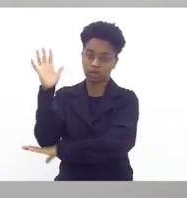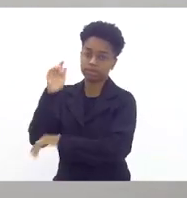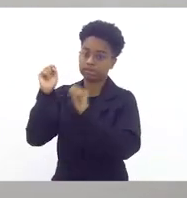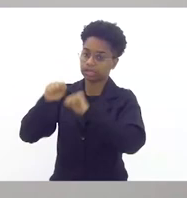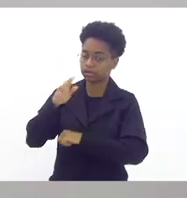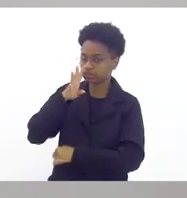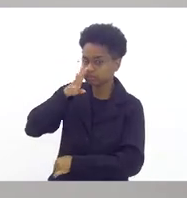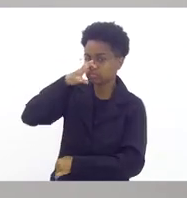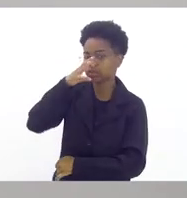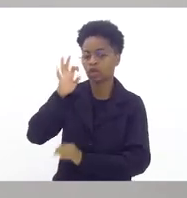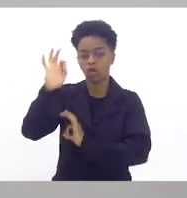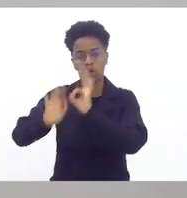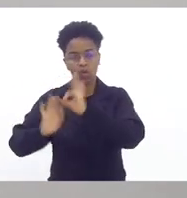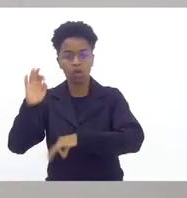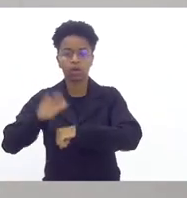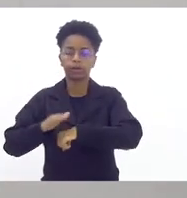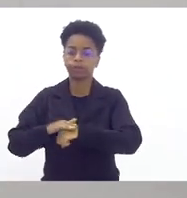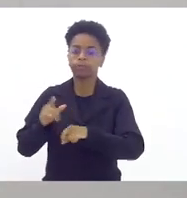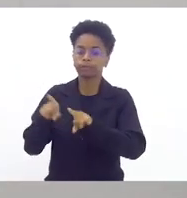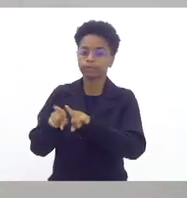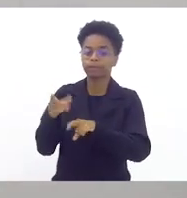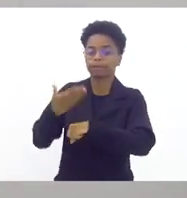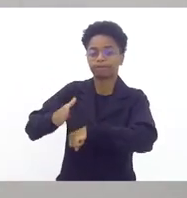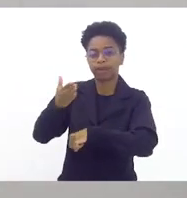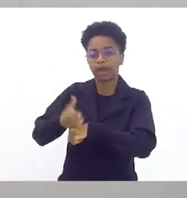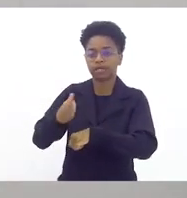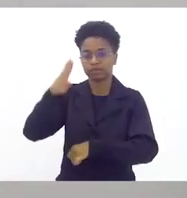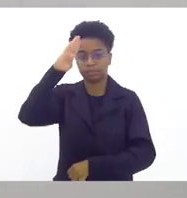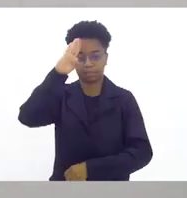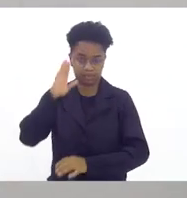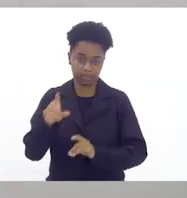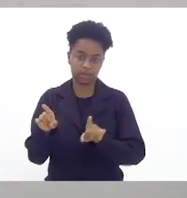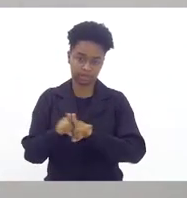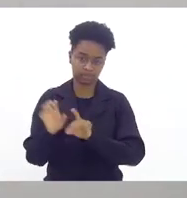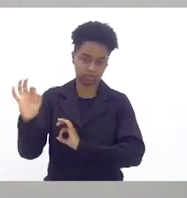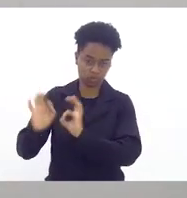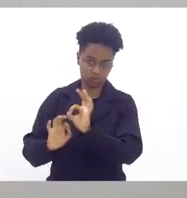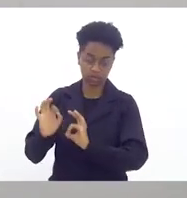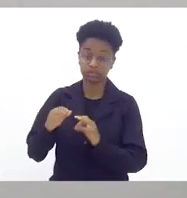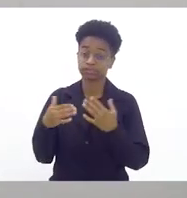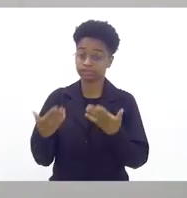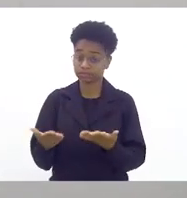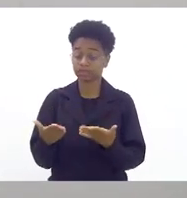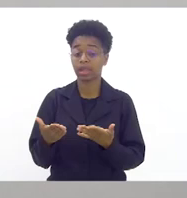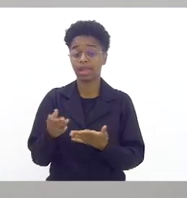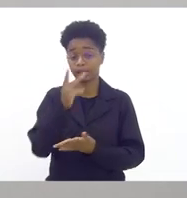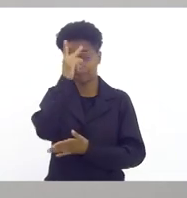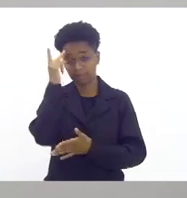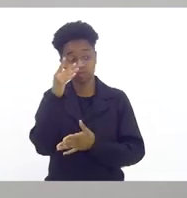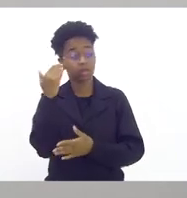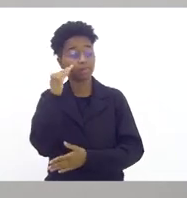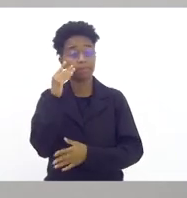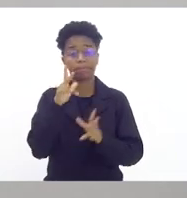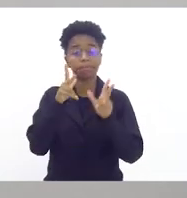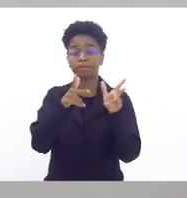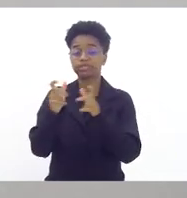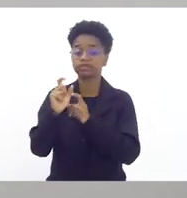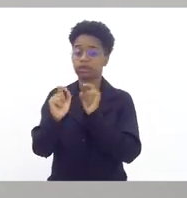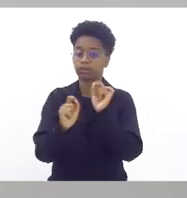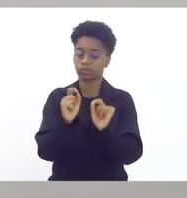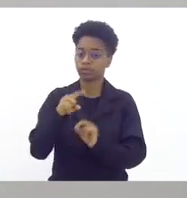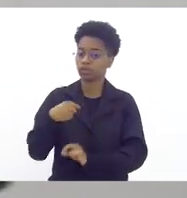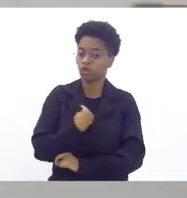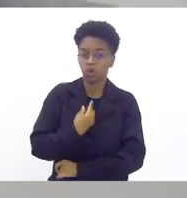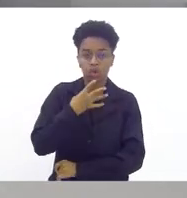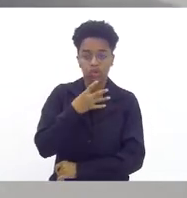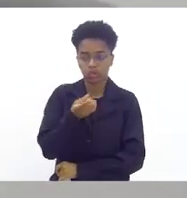com auto-organização, com treinamento militar, com toda uma formação. E aí se chega à seguinte conclusão. Nós não